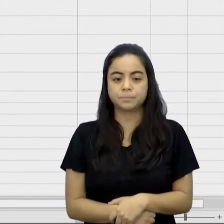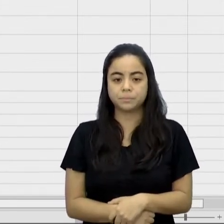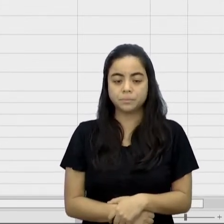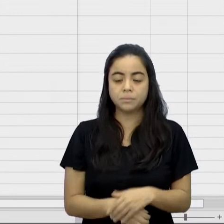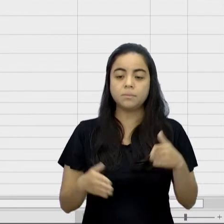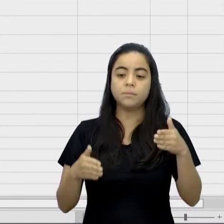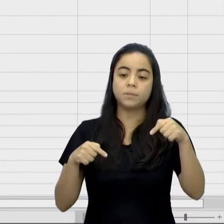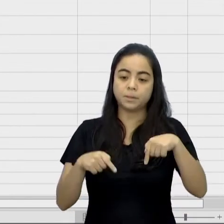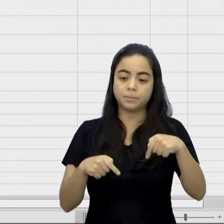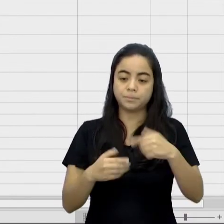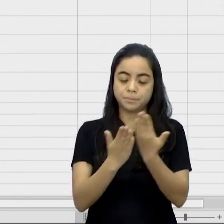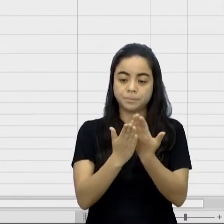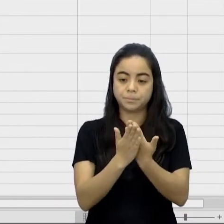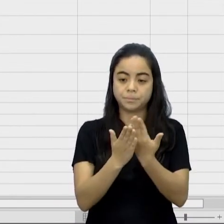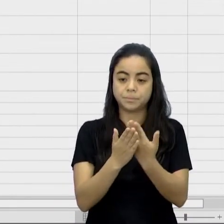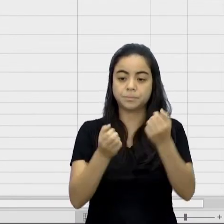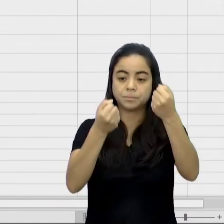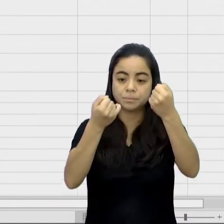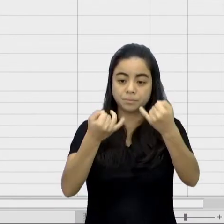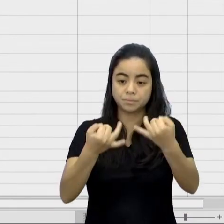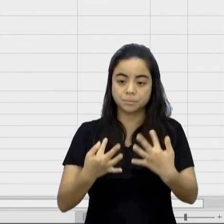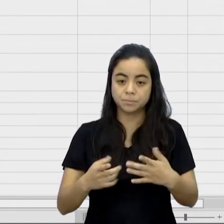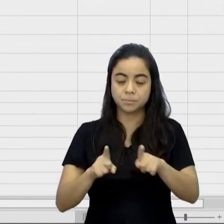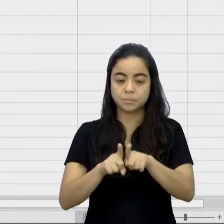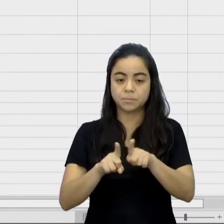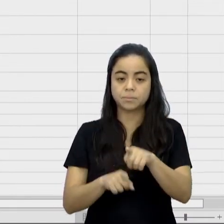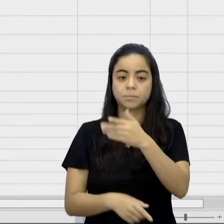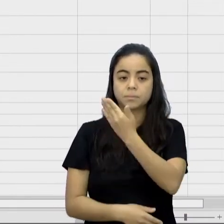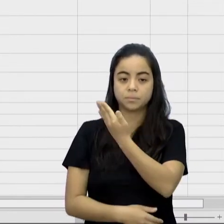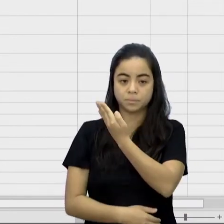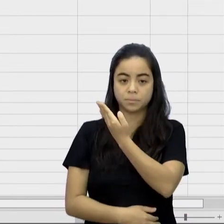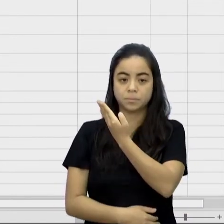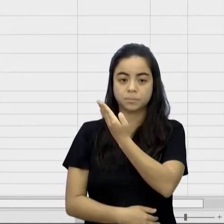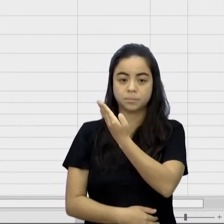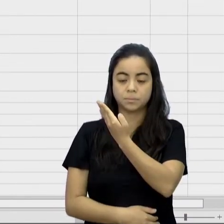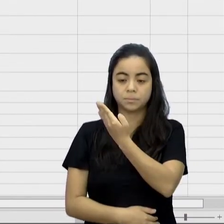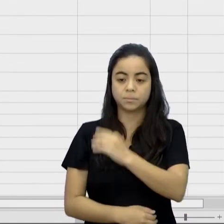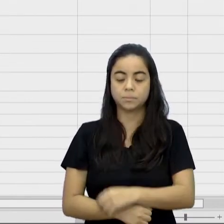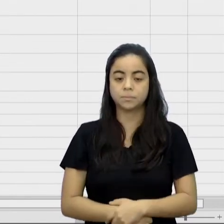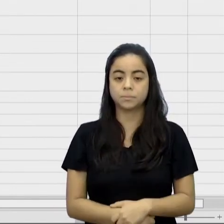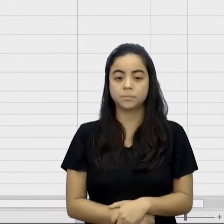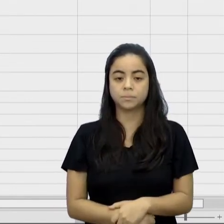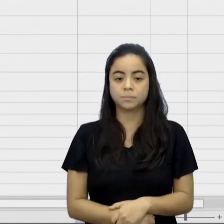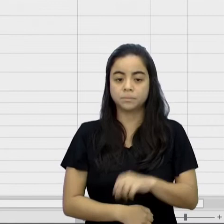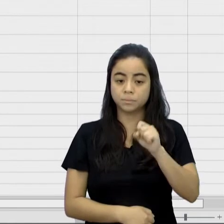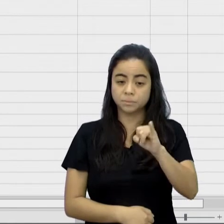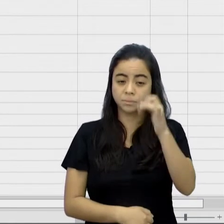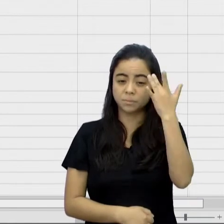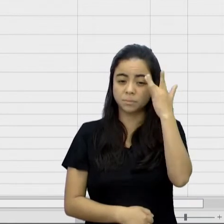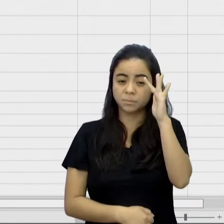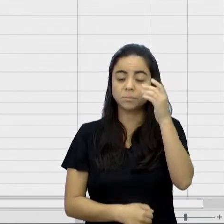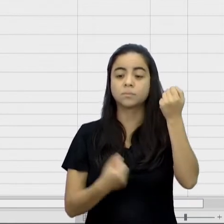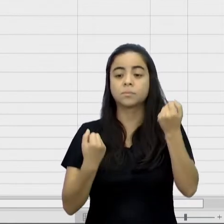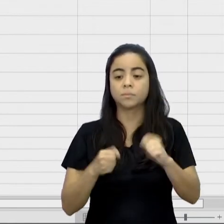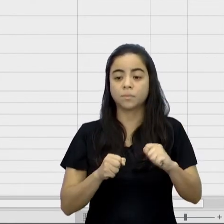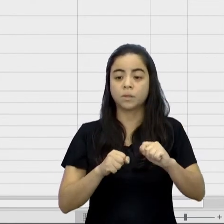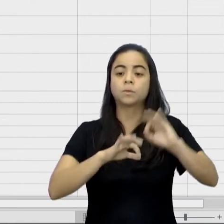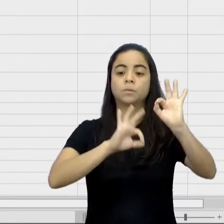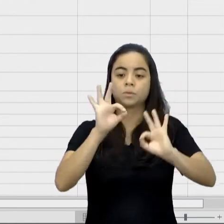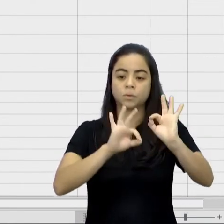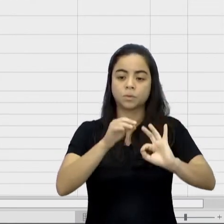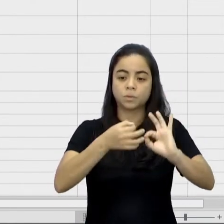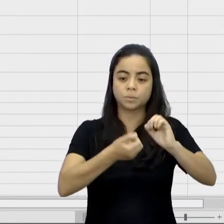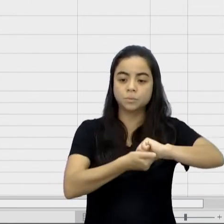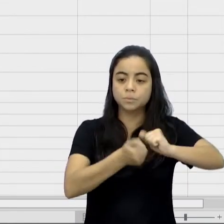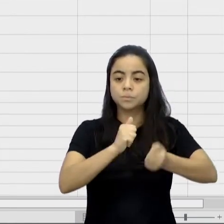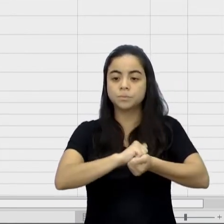aula eu já expliquei bastante sobre Excel. E aqui, ó, se eles não sabem, eles podem formatar a célula para